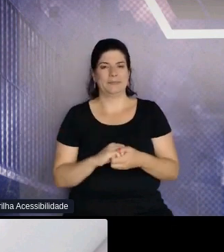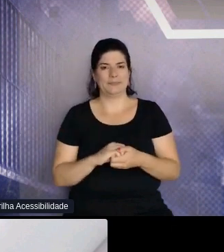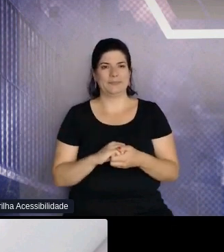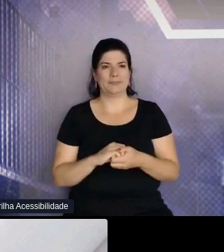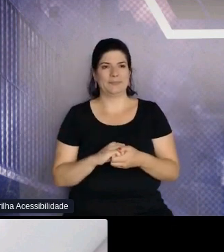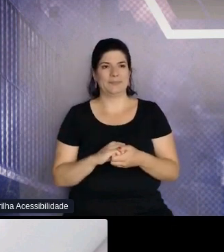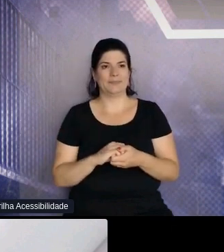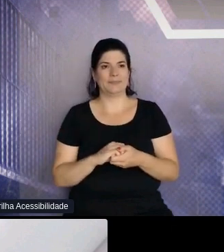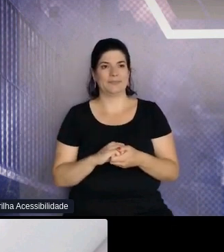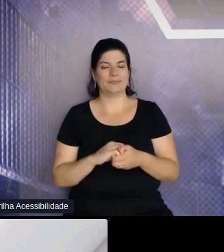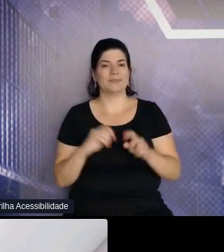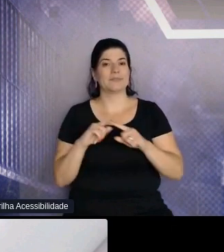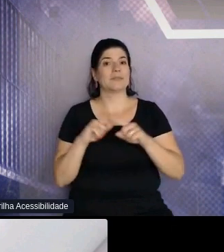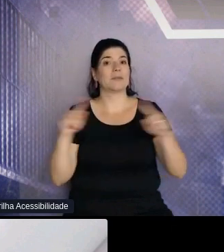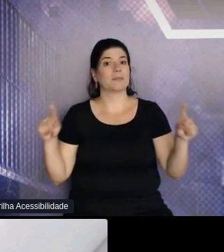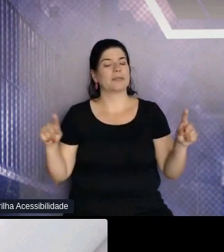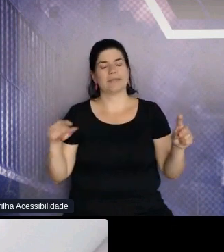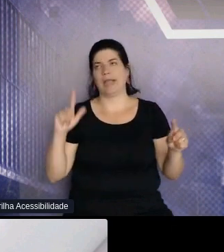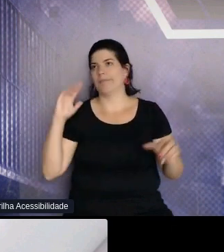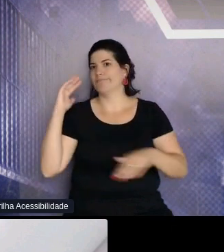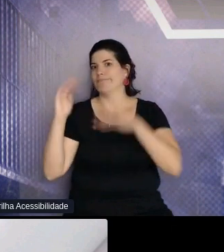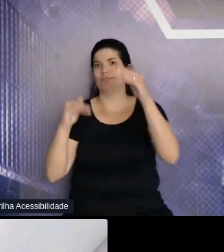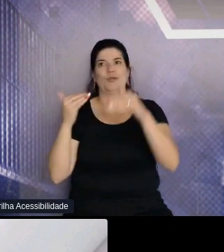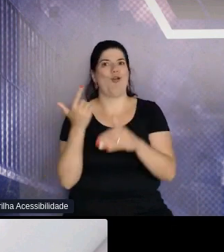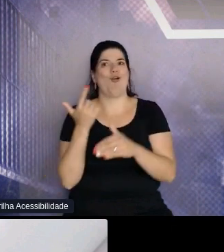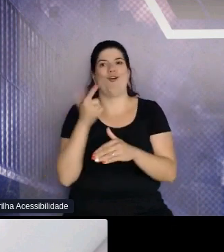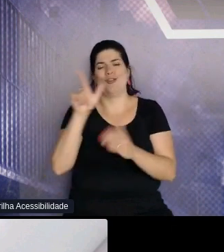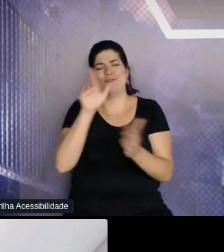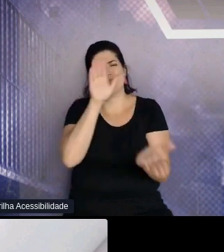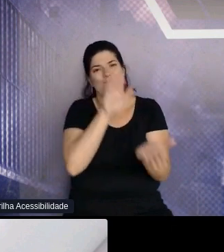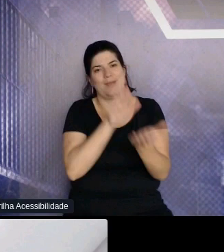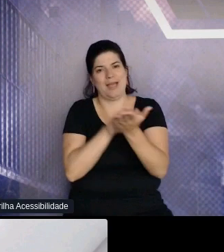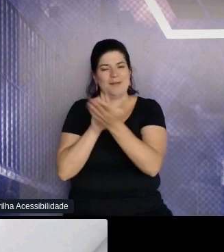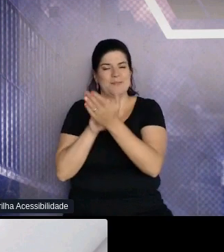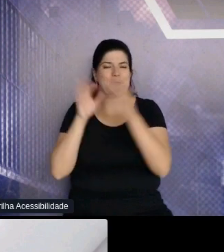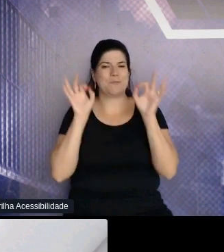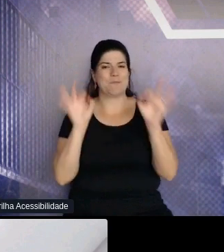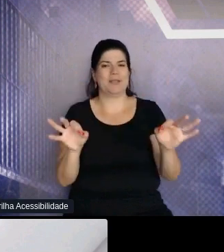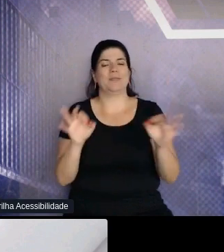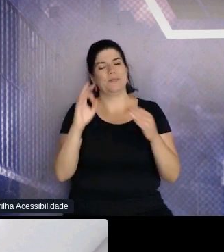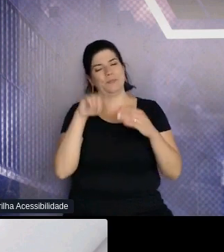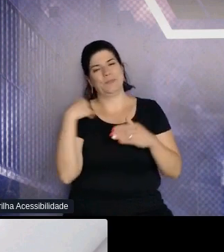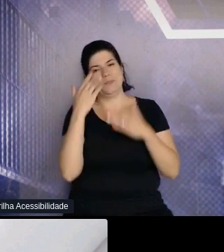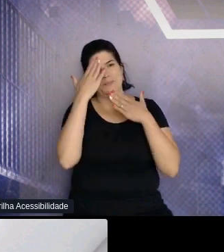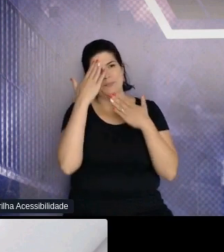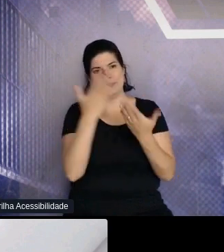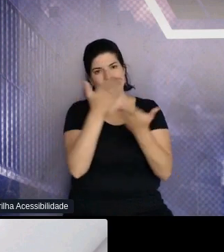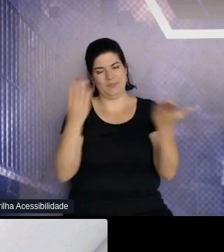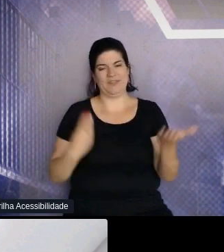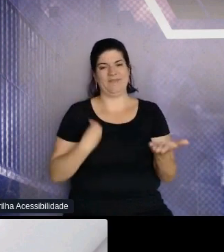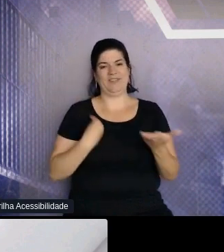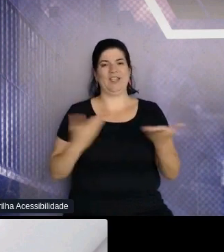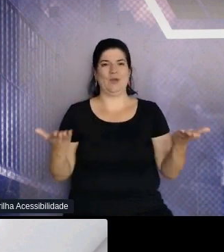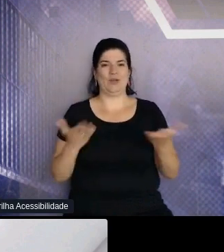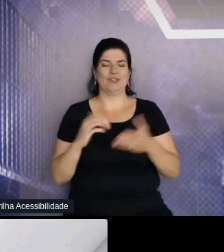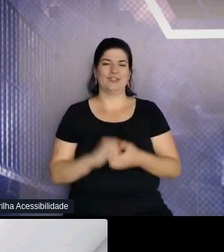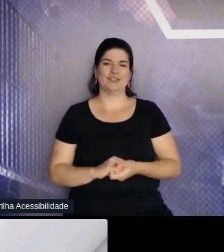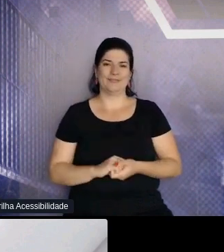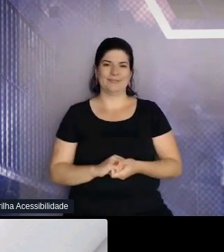mais de outro nível, né? Então, parabéns mesmo. A gente que agradece vocês estarem aqui hoje, pessoal.